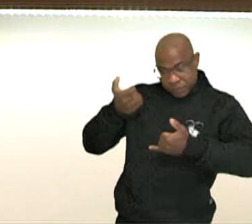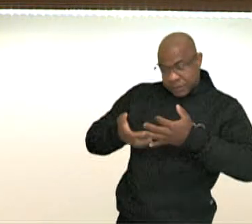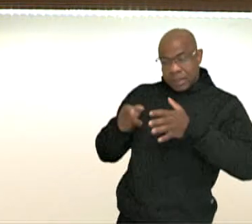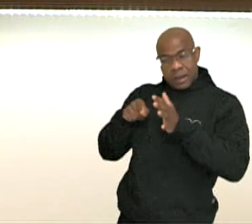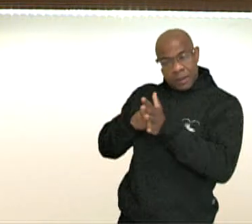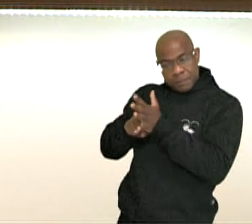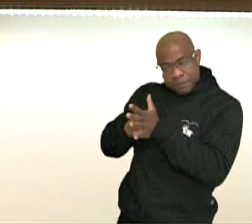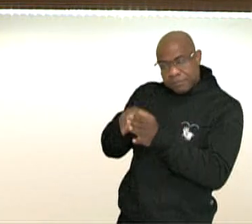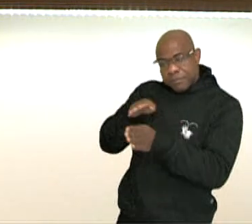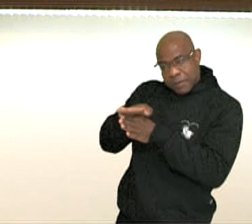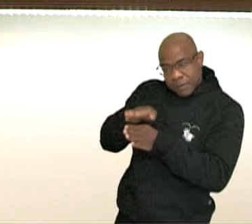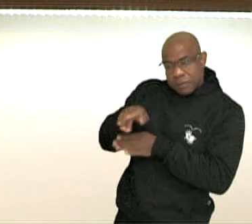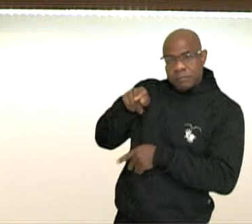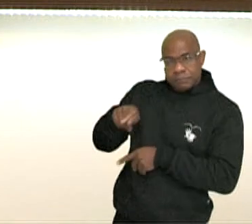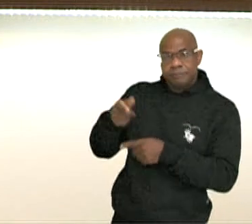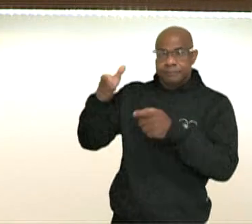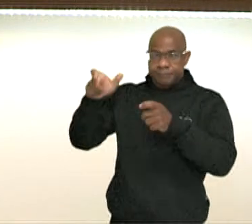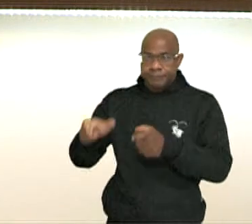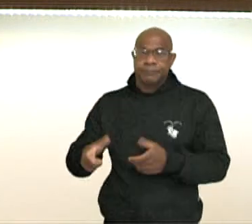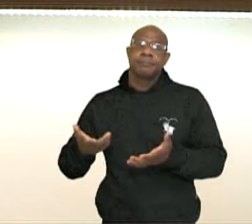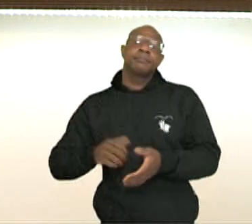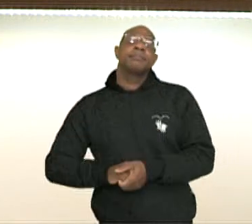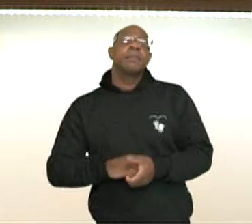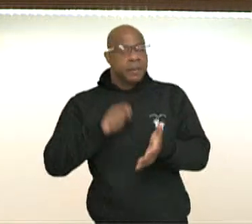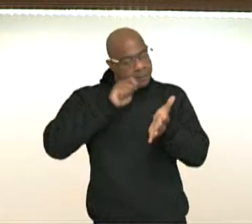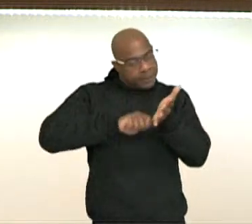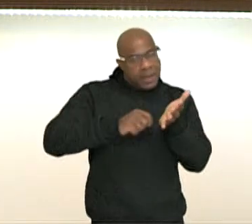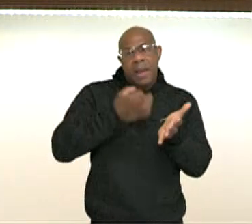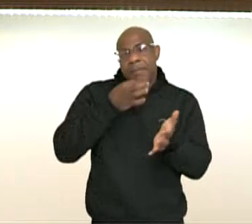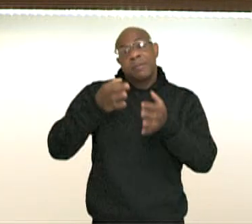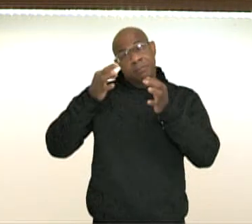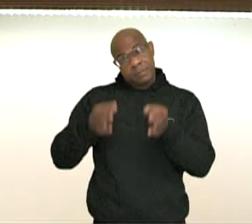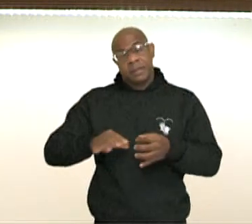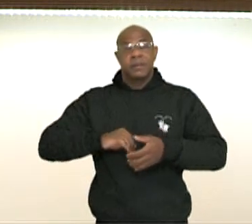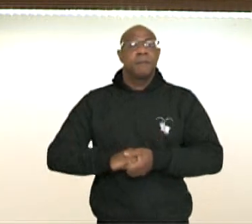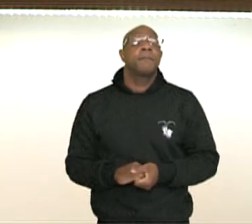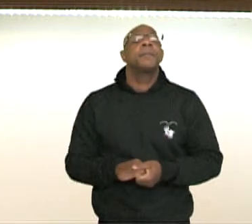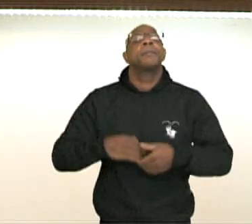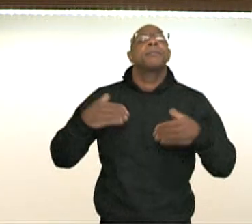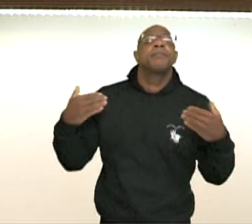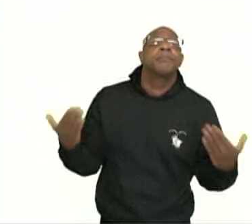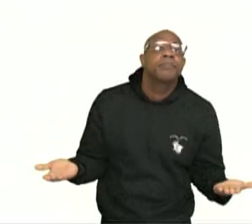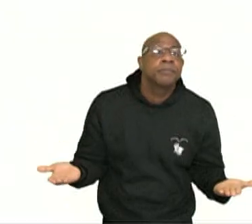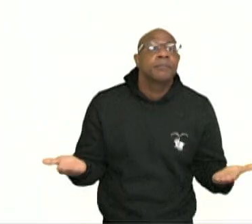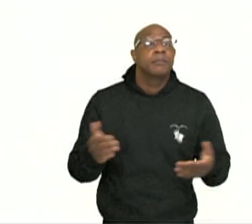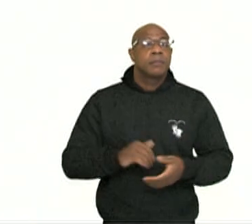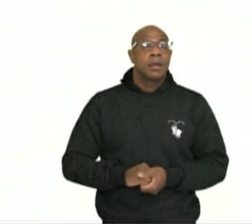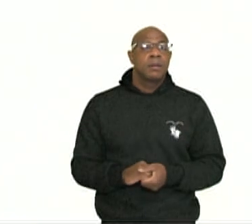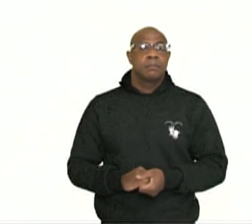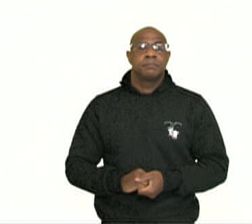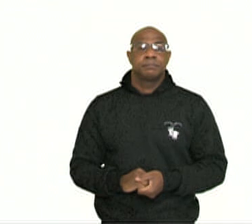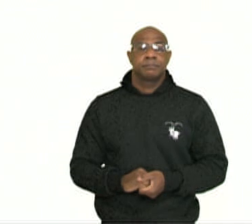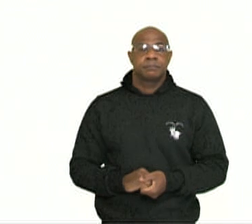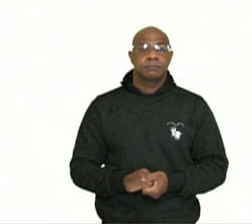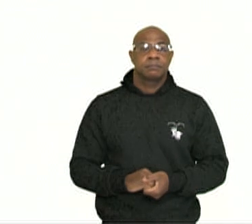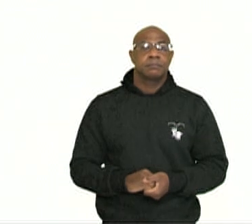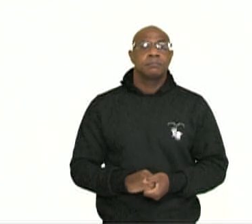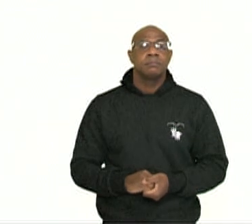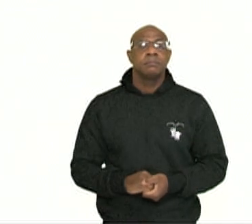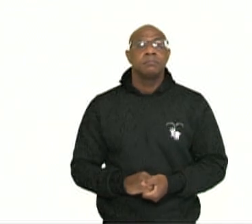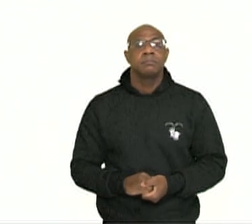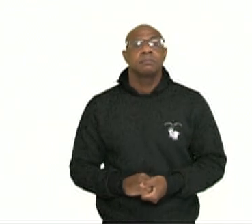nos diagnosticar ali, fazer a prescrição ali para o nosso tratamento. Muito bem. Então, além,